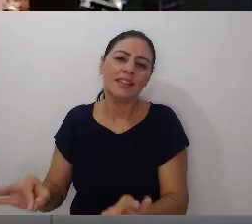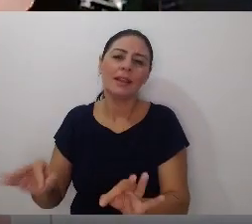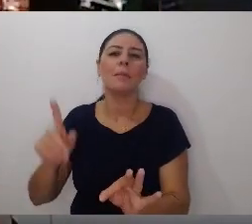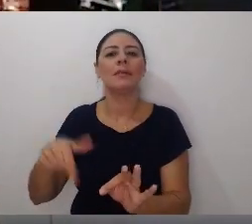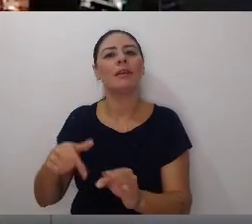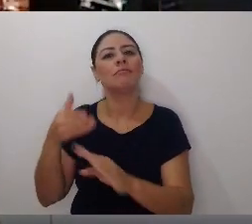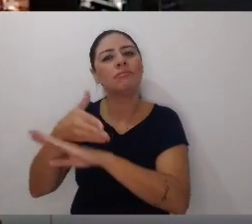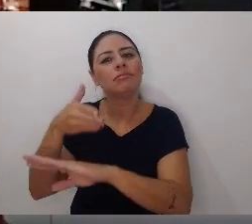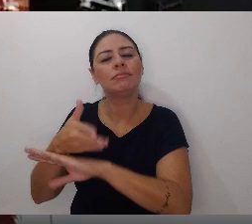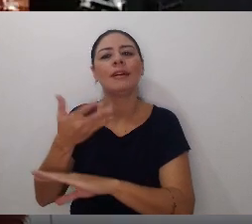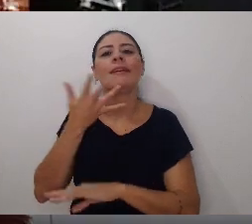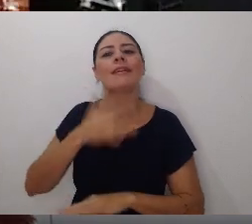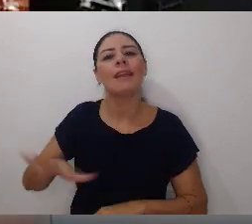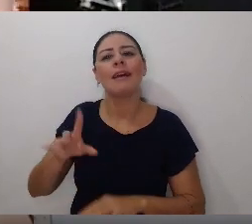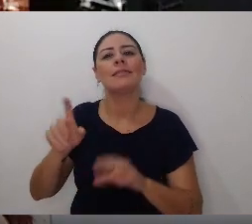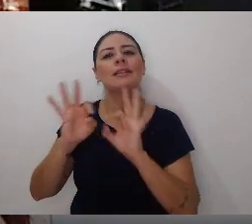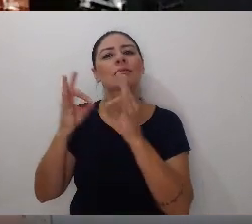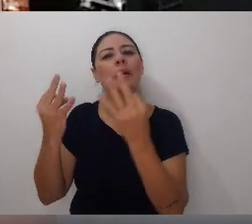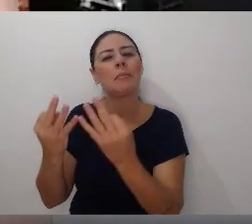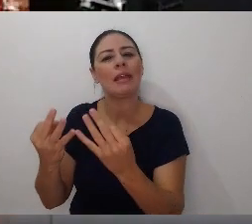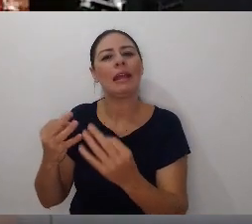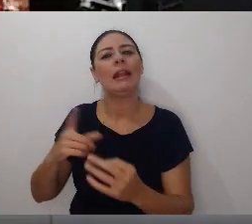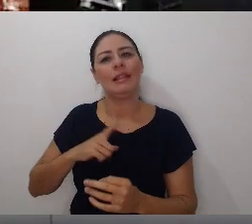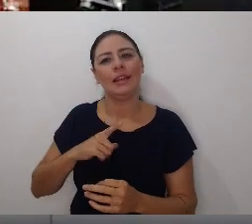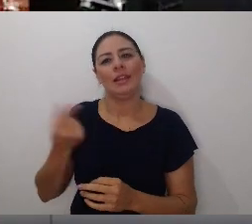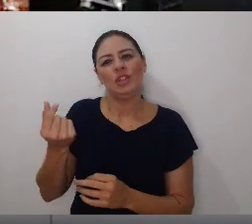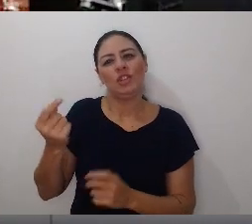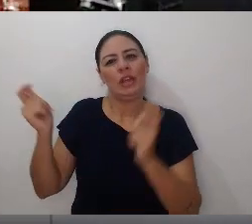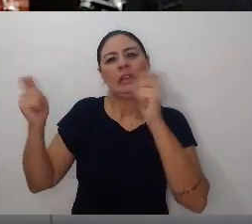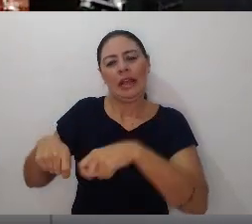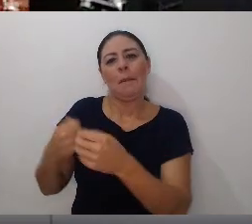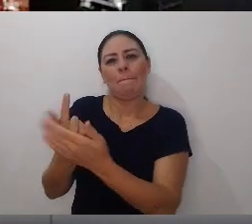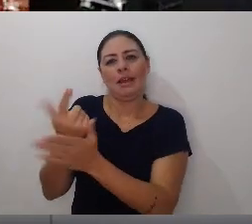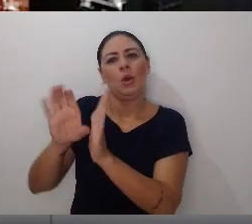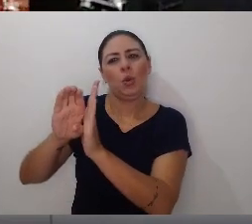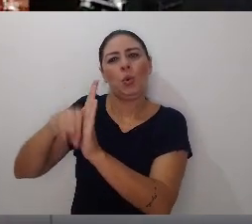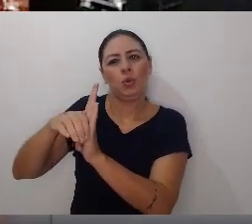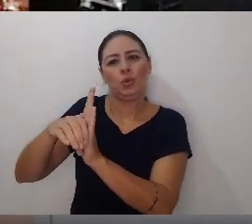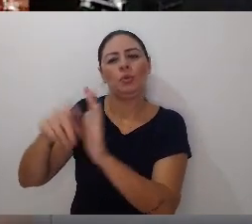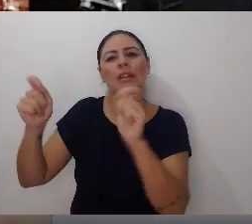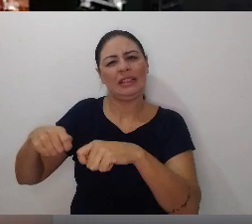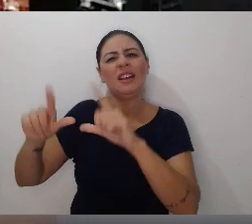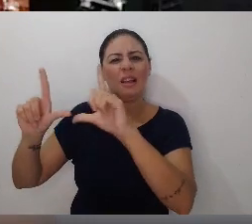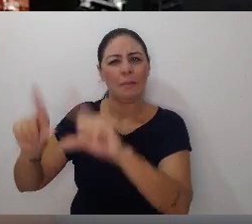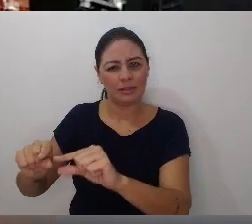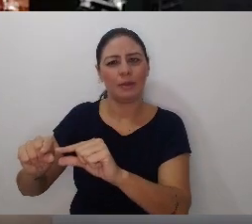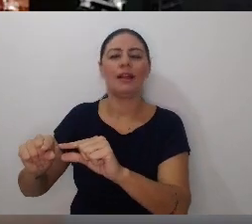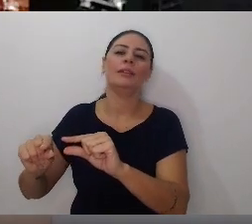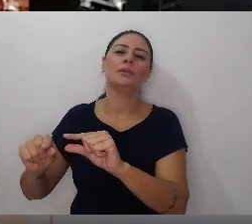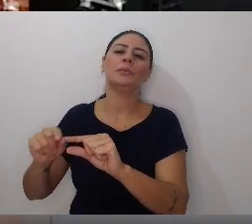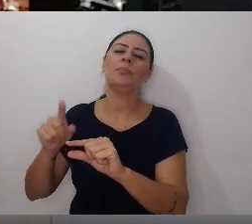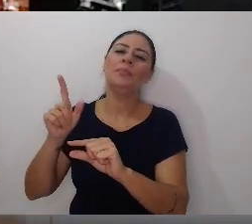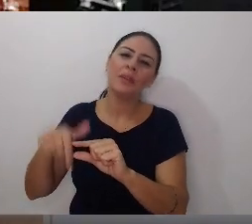popular, assim, que atende aquelas crianças que... aqueles pais que não querem... que tenham dinheiro para pagar